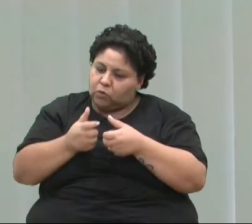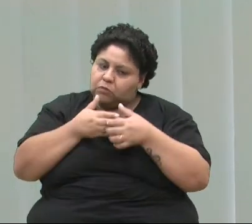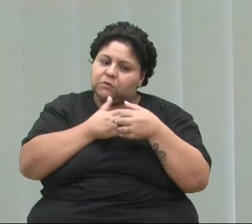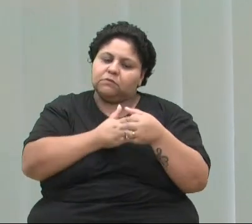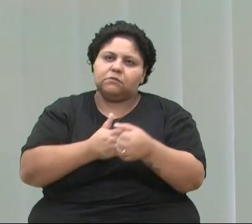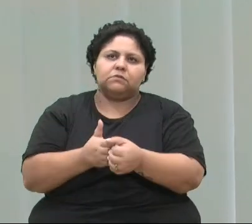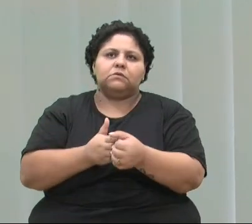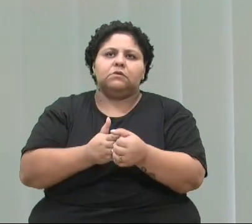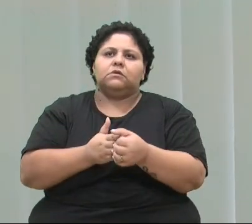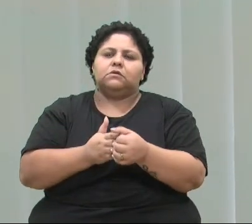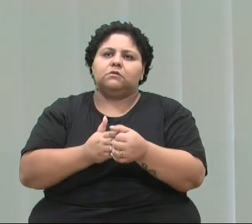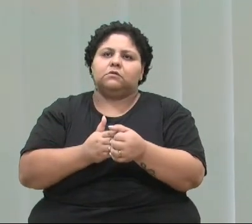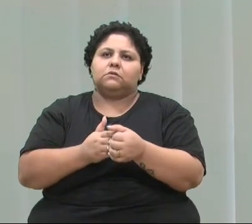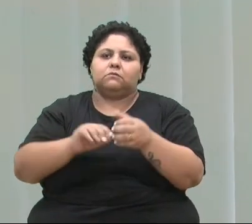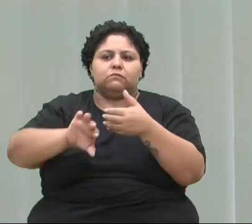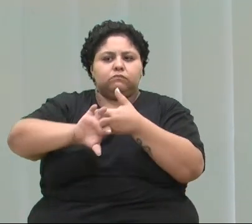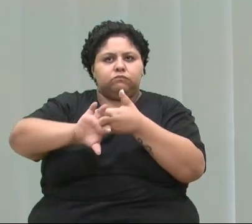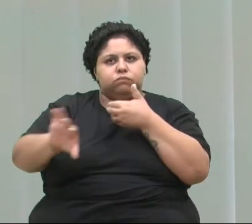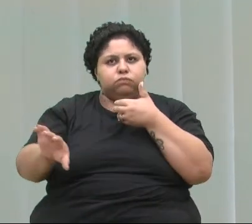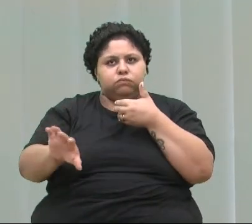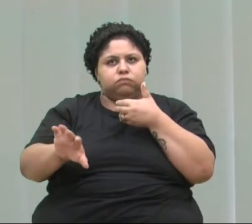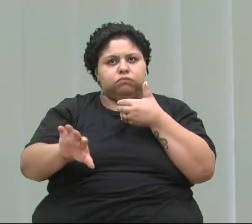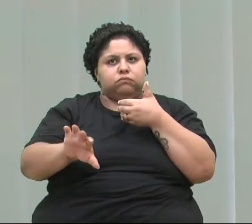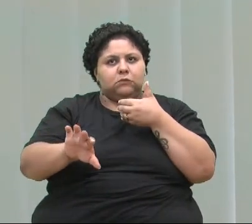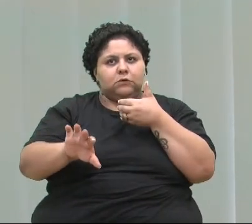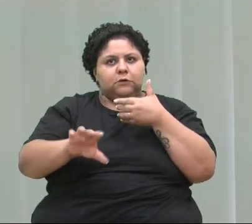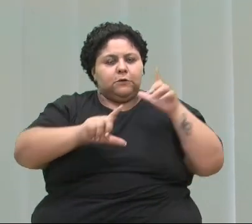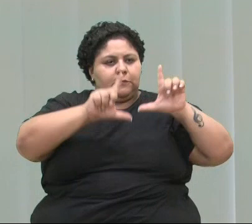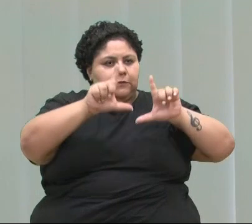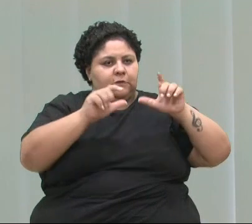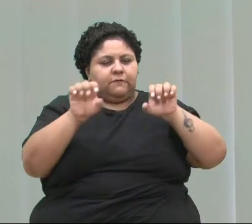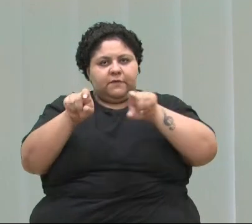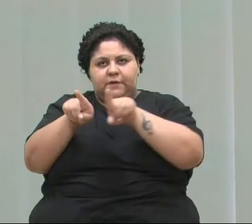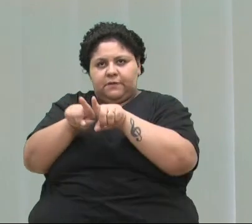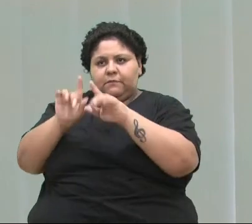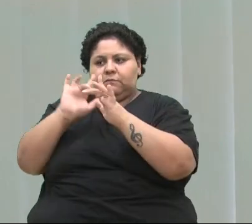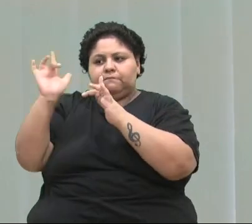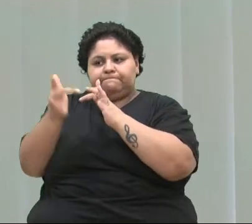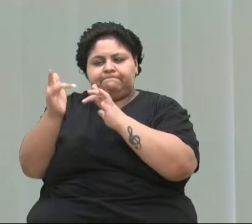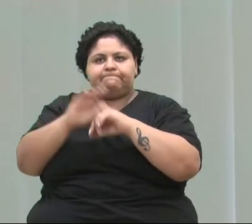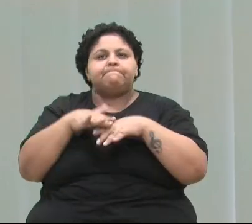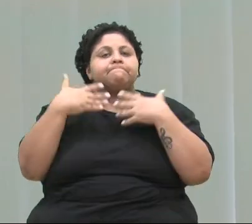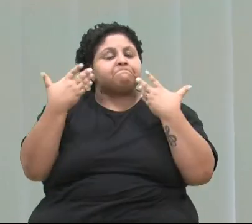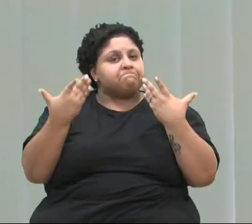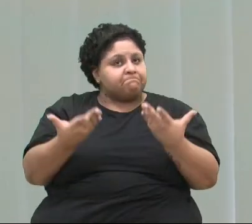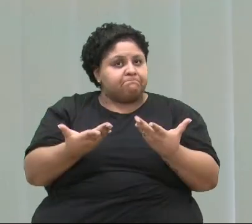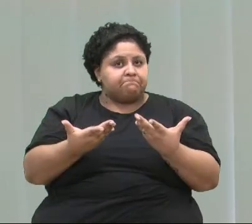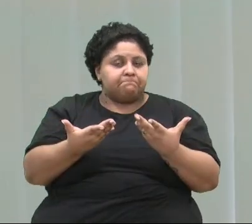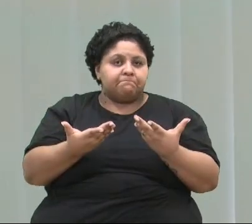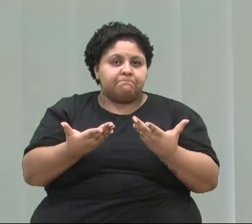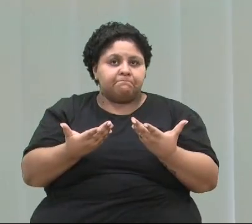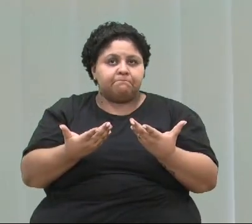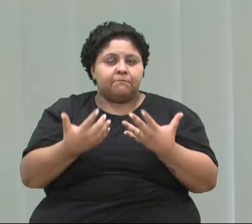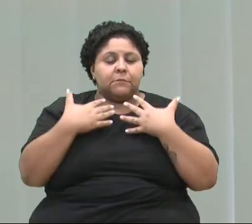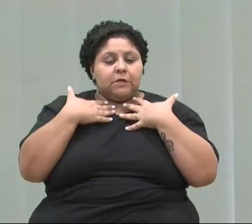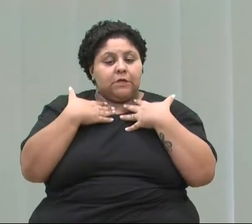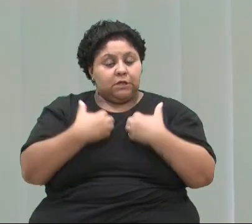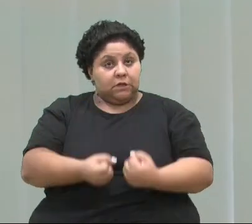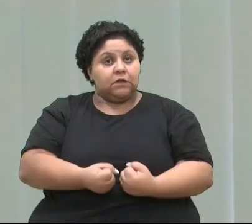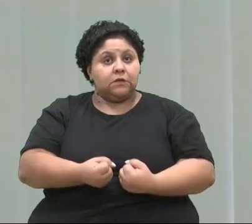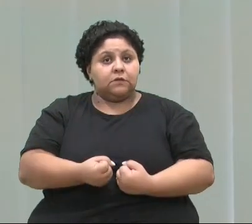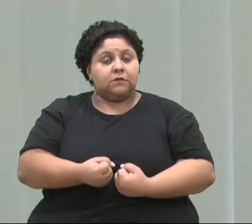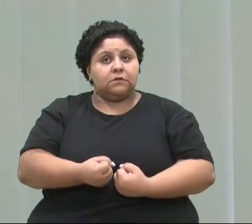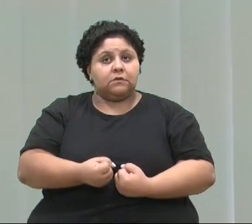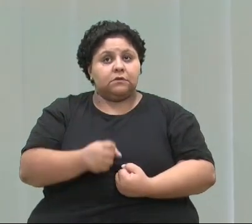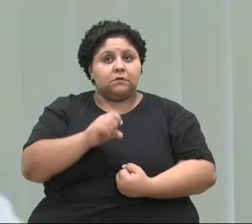de forma remota através da TV e das redes sociais. Então, como é de praxe, a secretaria, ao fim de